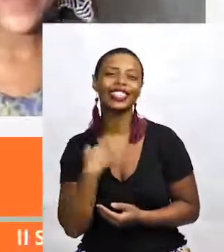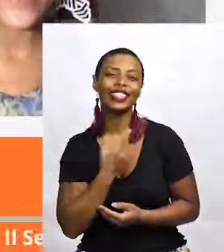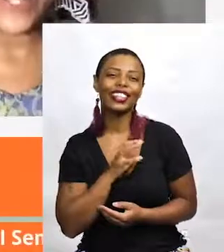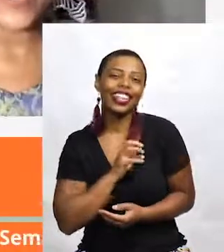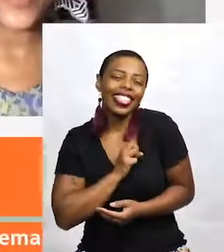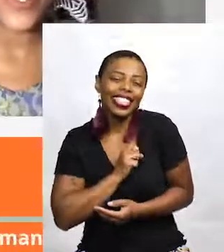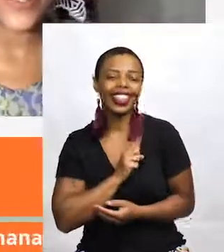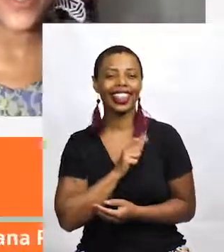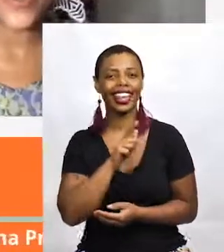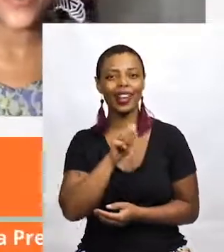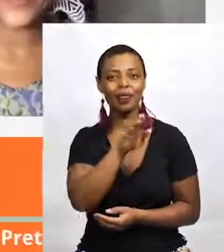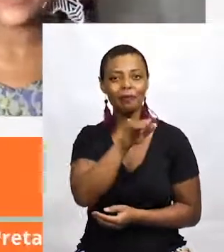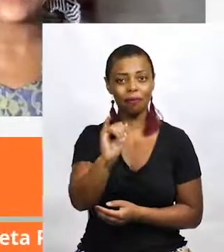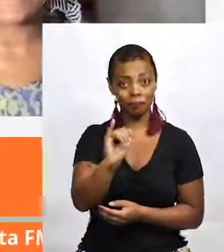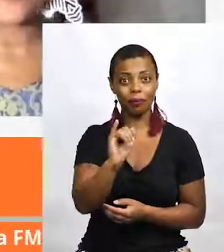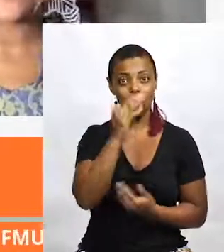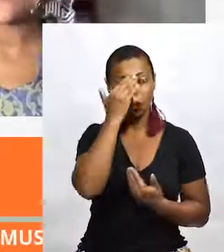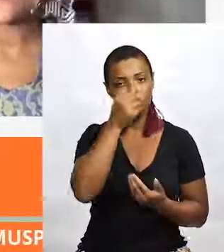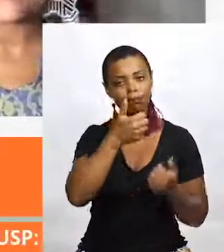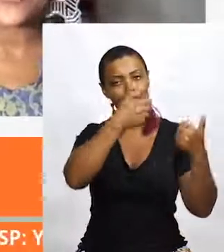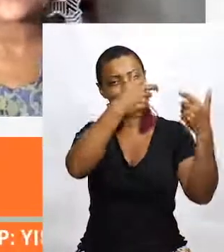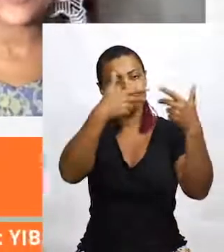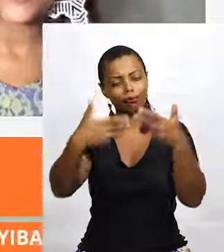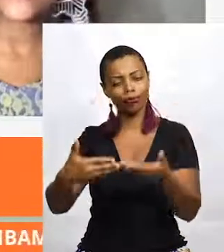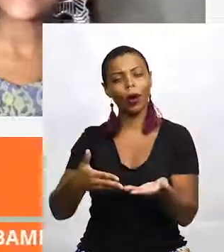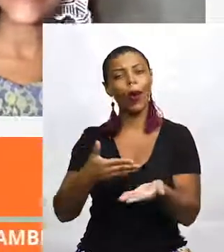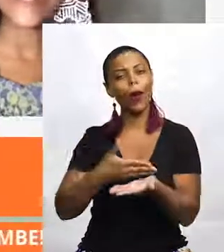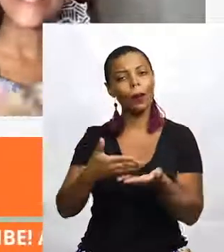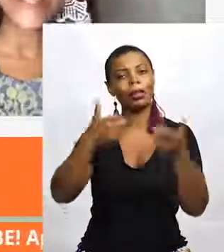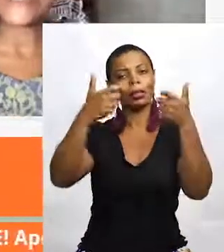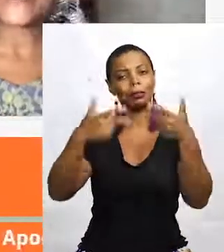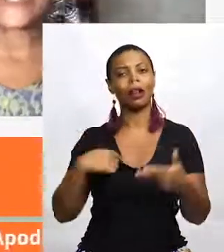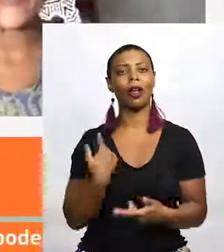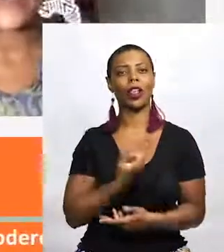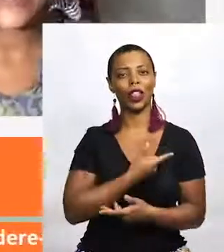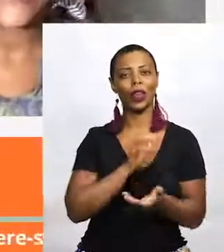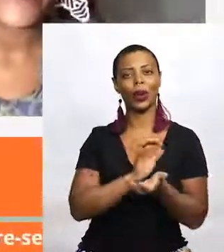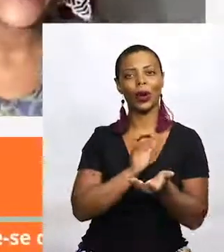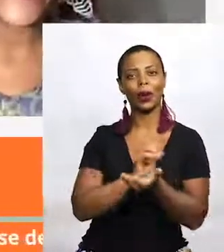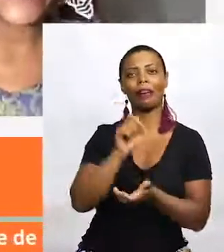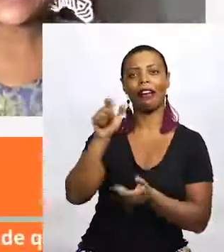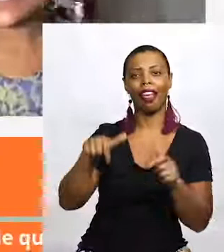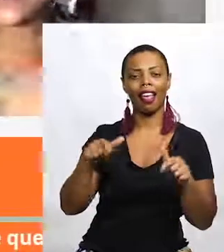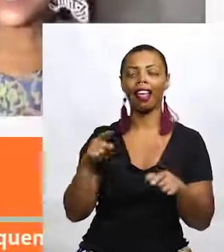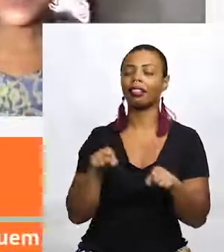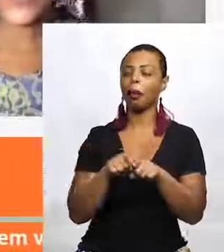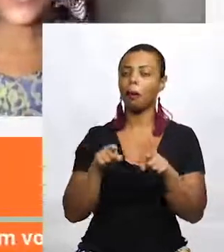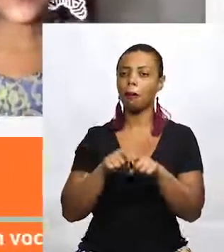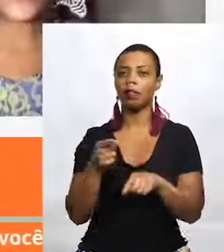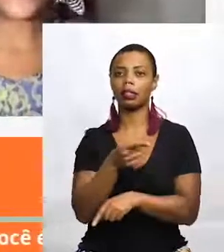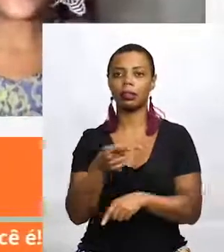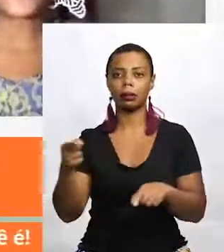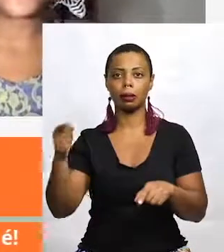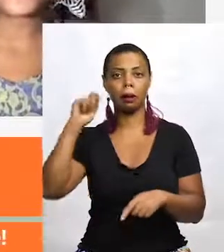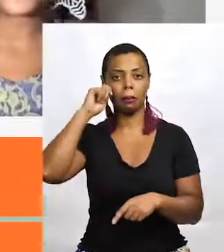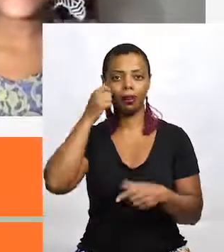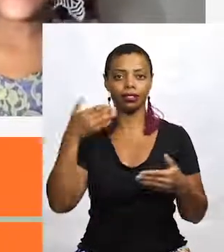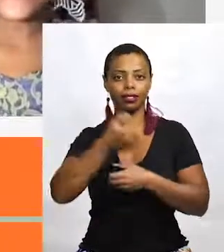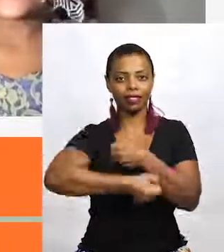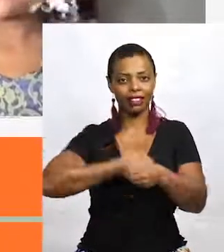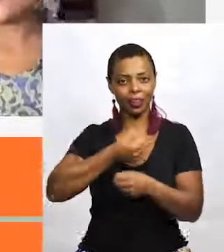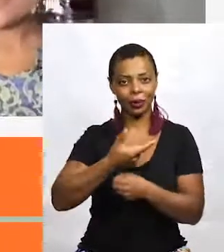Gabi. Obrigada por essa introdução incrível, por falar quem somos, né? Quem é a Semana Preta nesse ano de